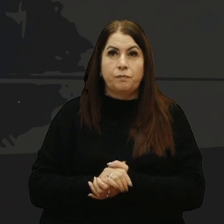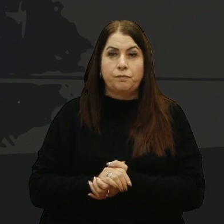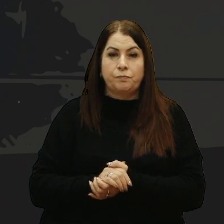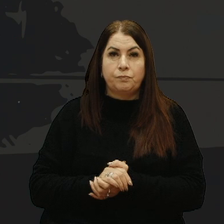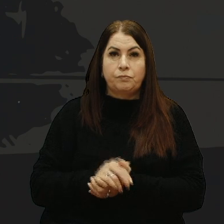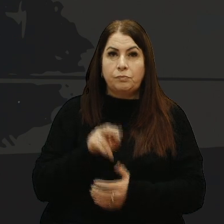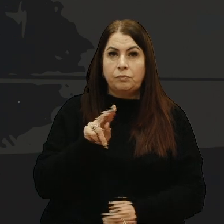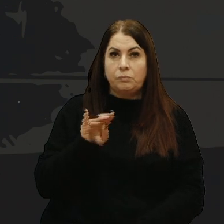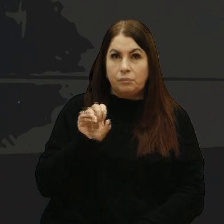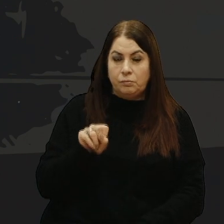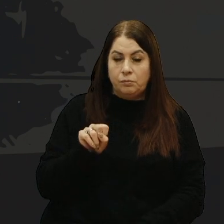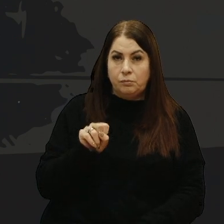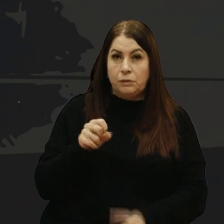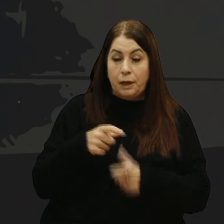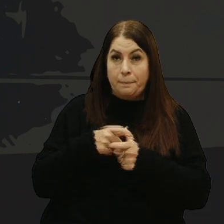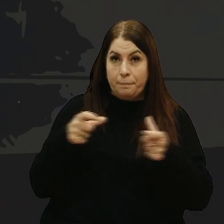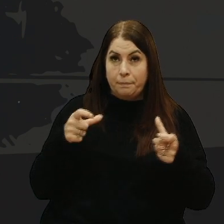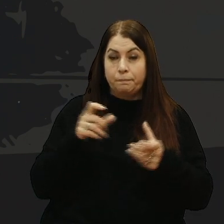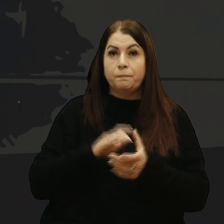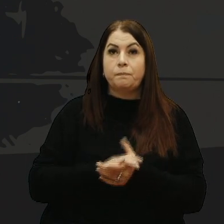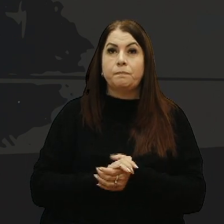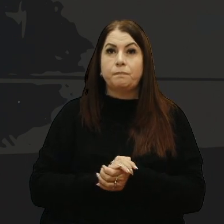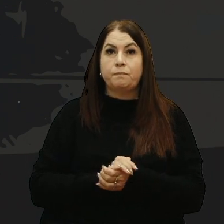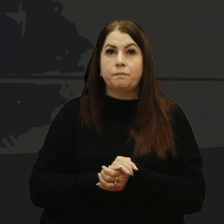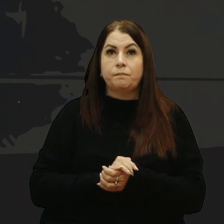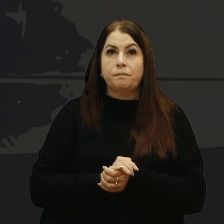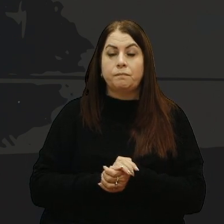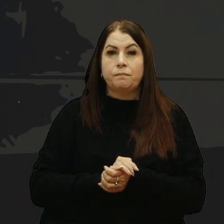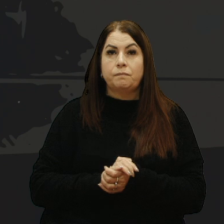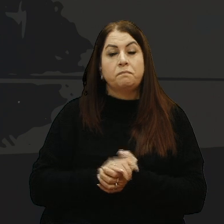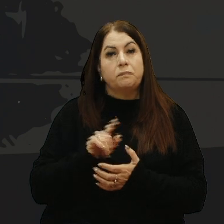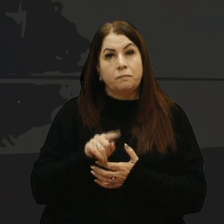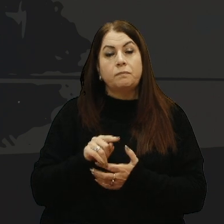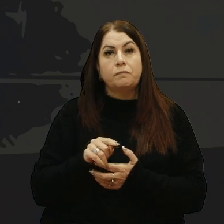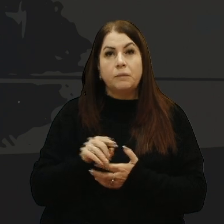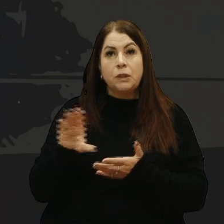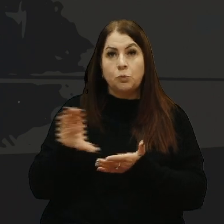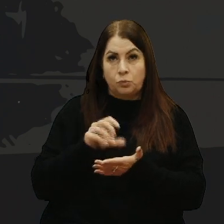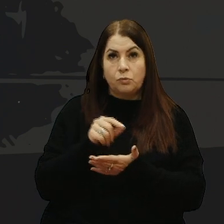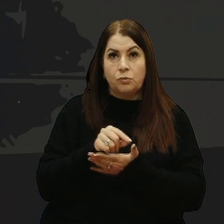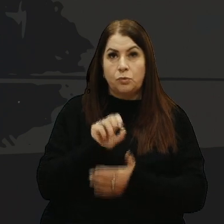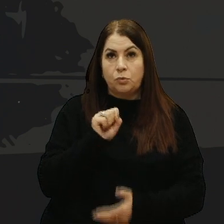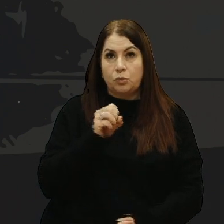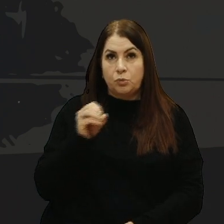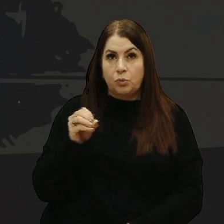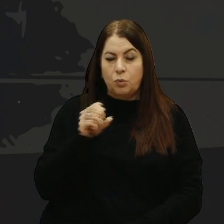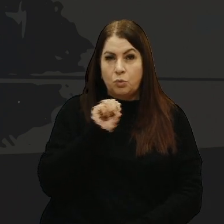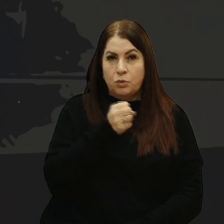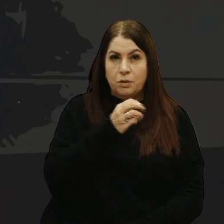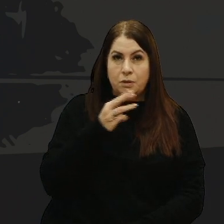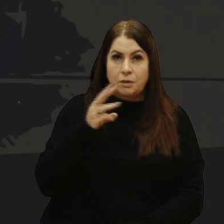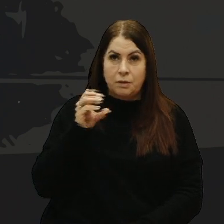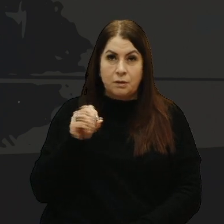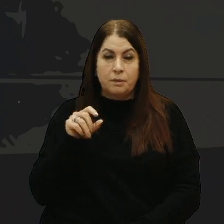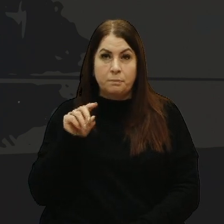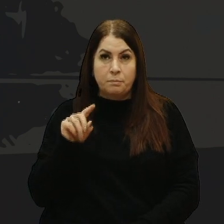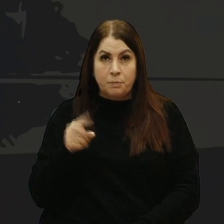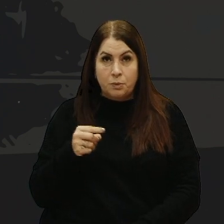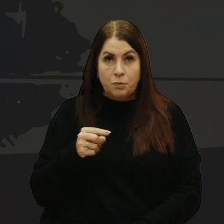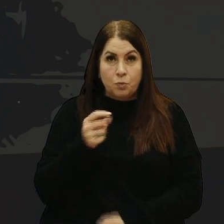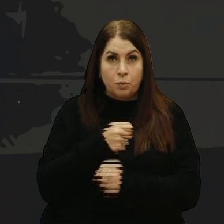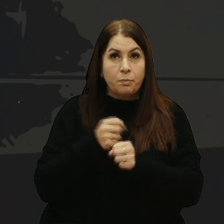da UBS e ampliação. Bom, entrou o recurso de 830.000 o